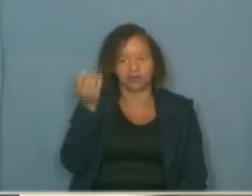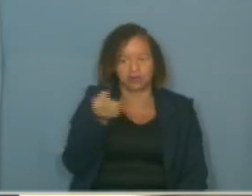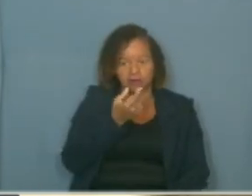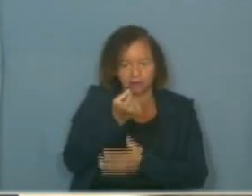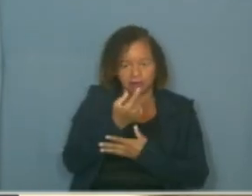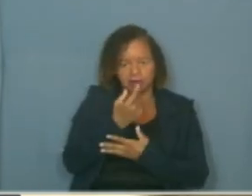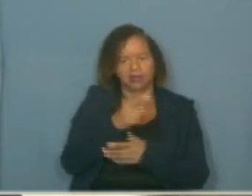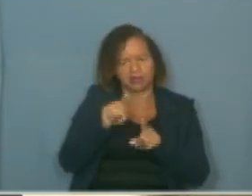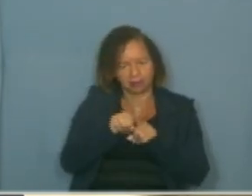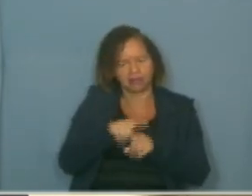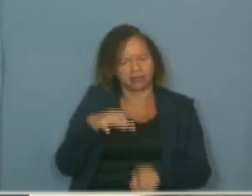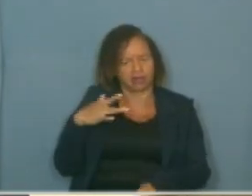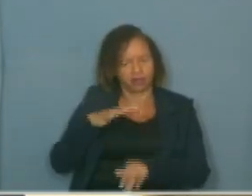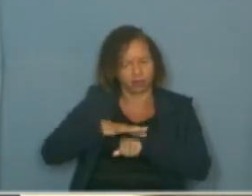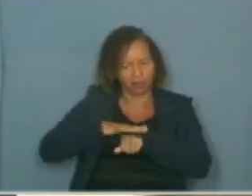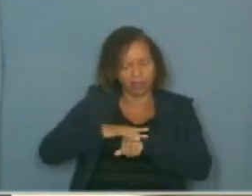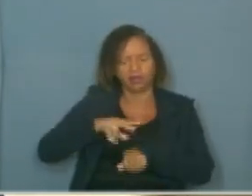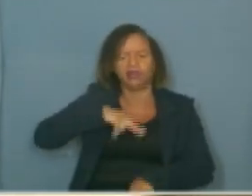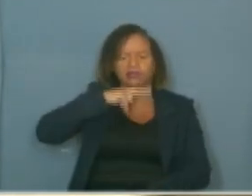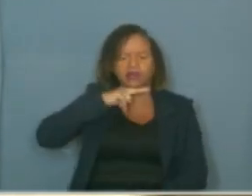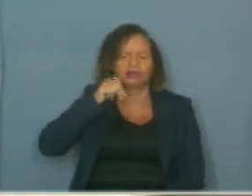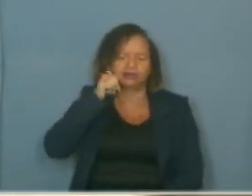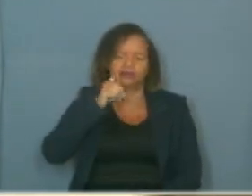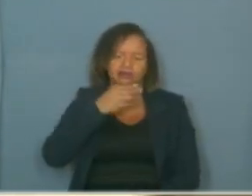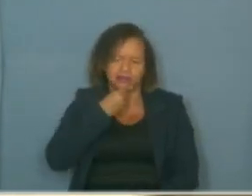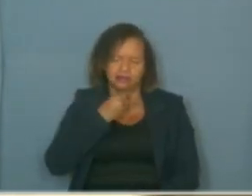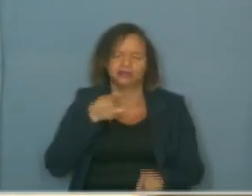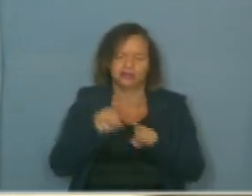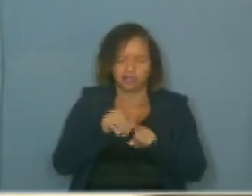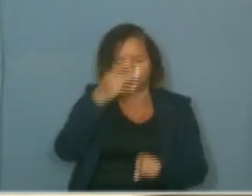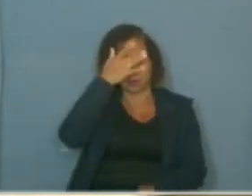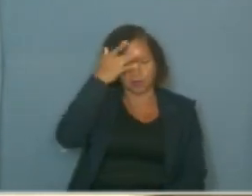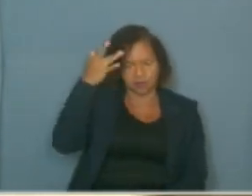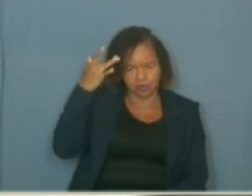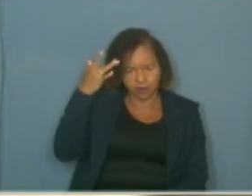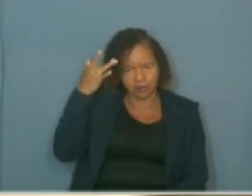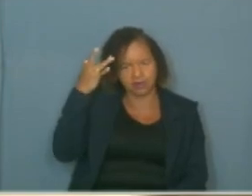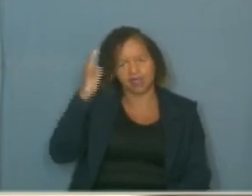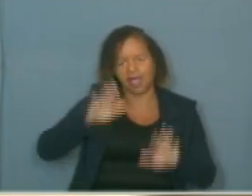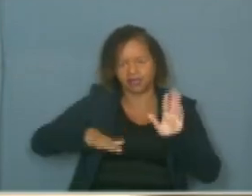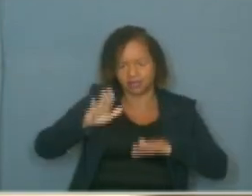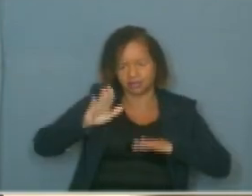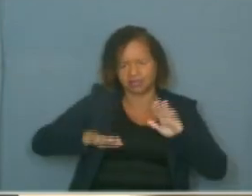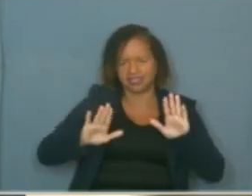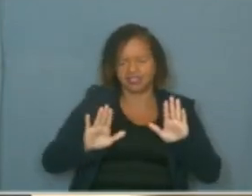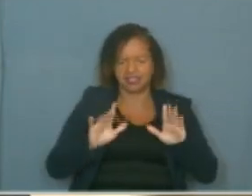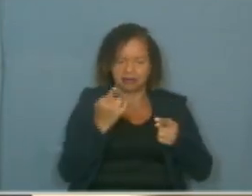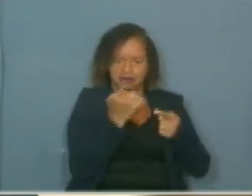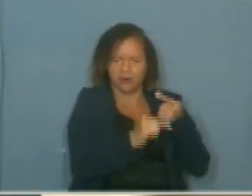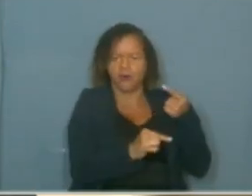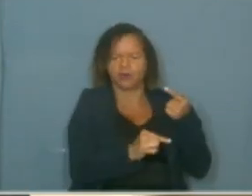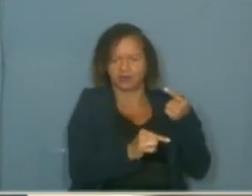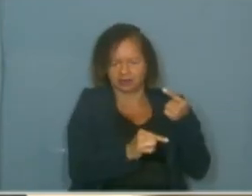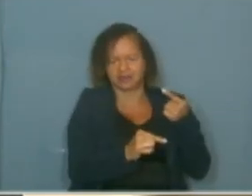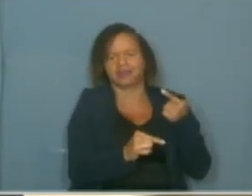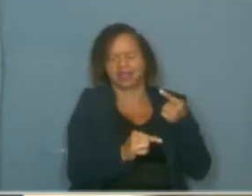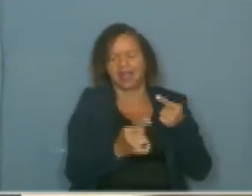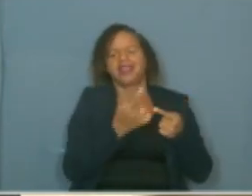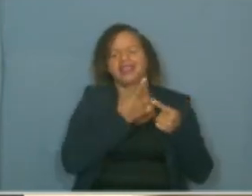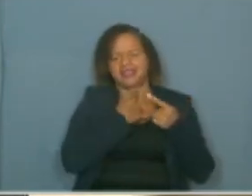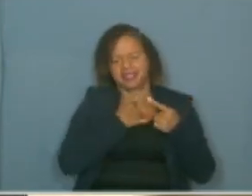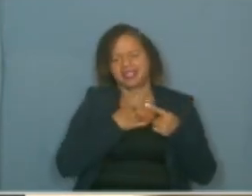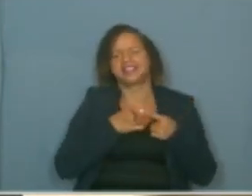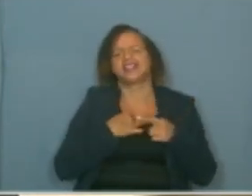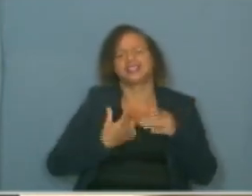ficam doentes, né? Os netos e as netas das pessoas que às vezes até se posicionam contra quem deseja de